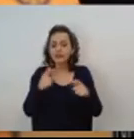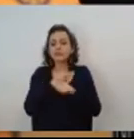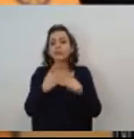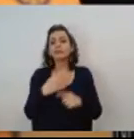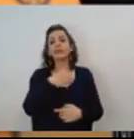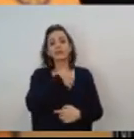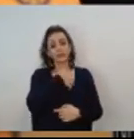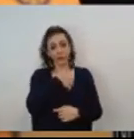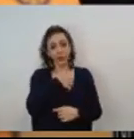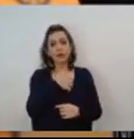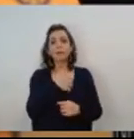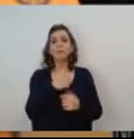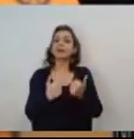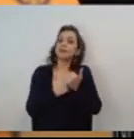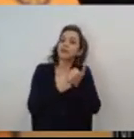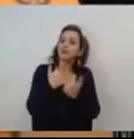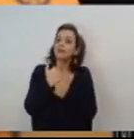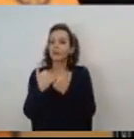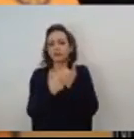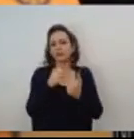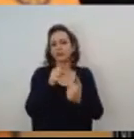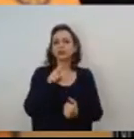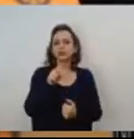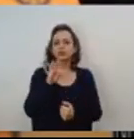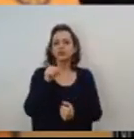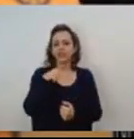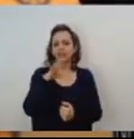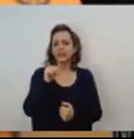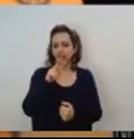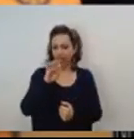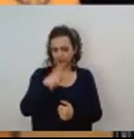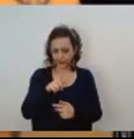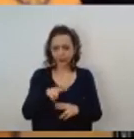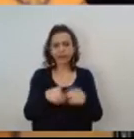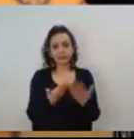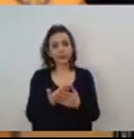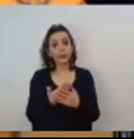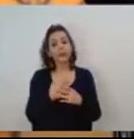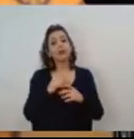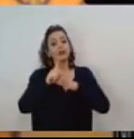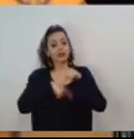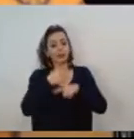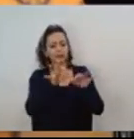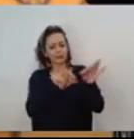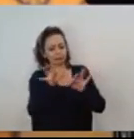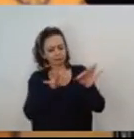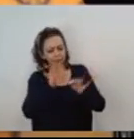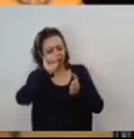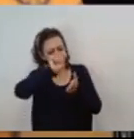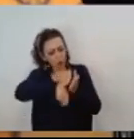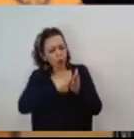fez o primeiro fornecimento foi bom agora acabou aí não aí vem a parte mais legal na minha opinião que é a gestão da contratada a